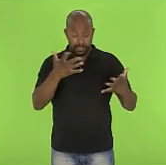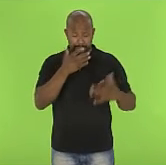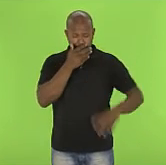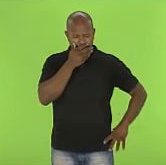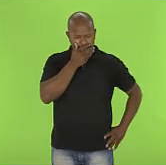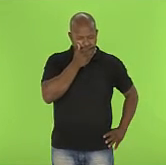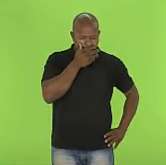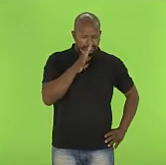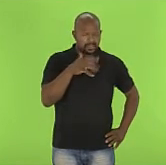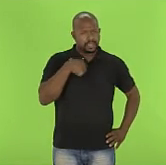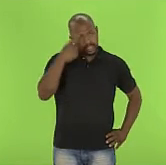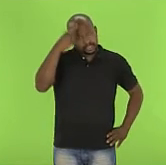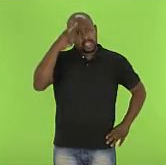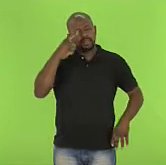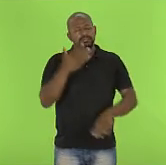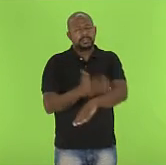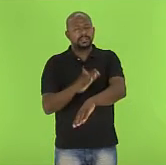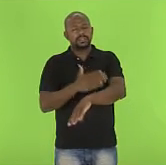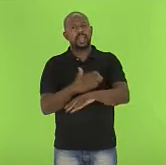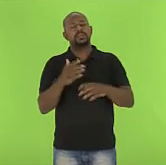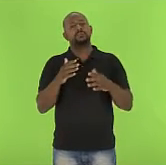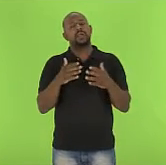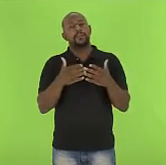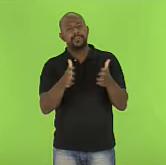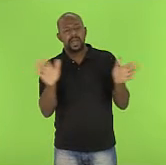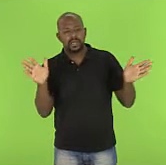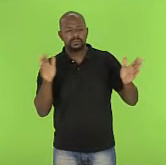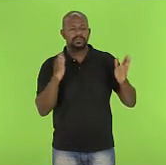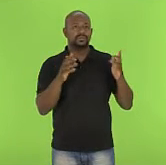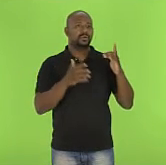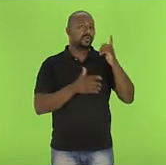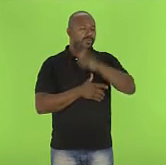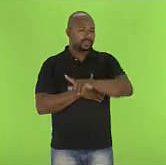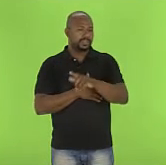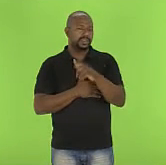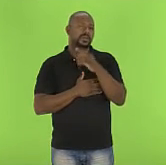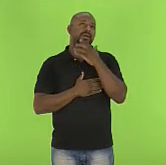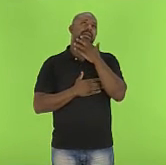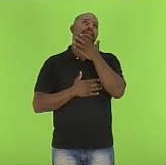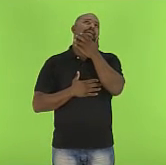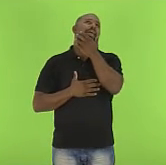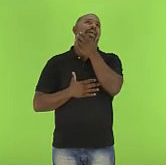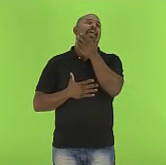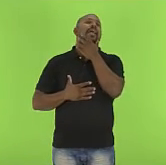foi aí que, na ideia do ensaio aberto, a gente conseguiu